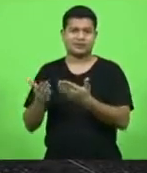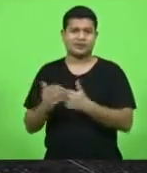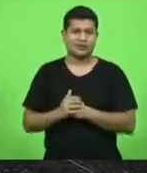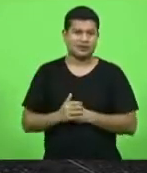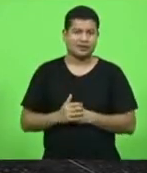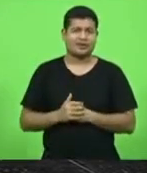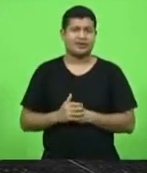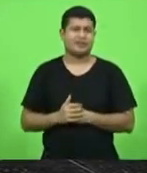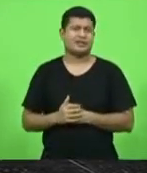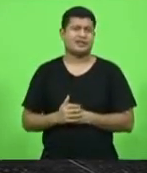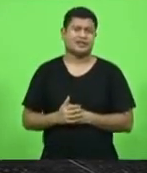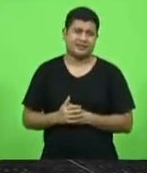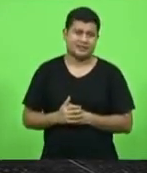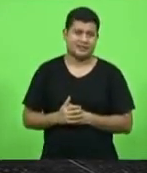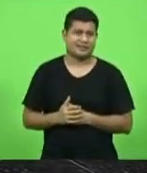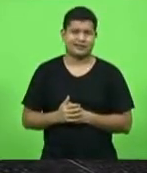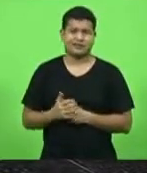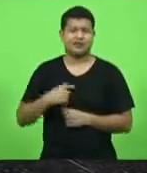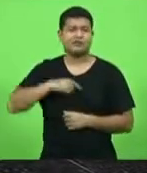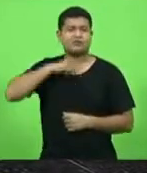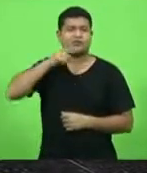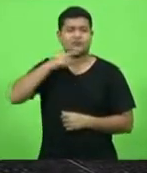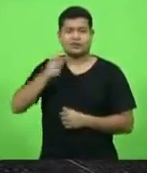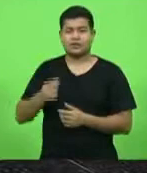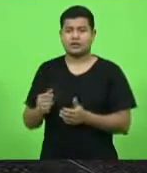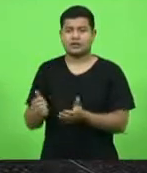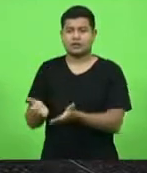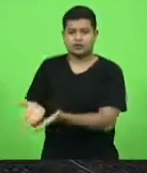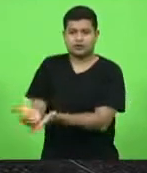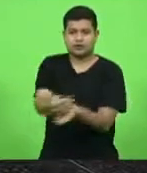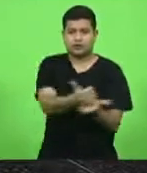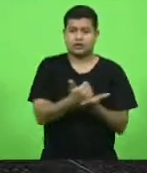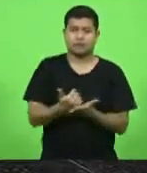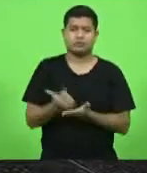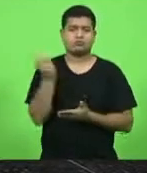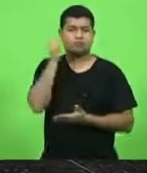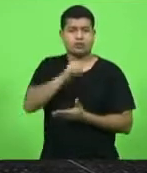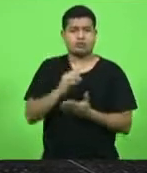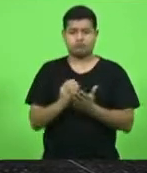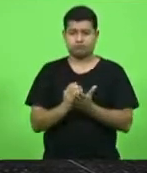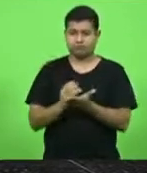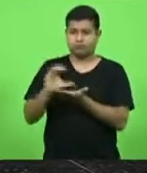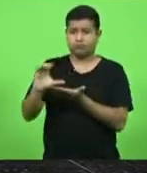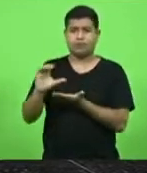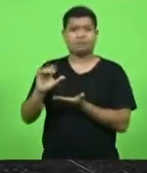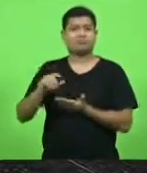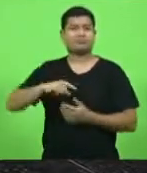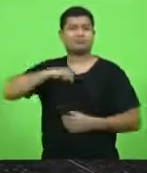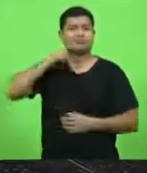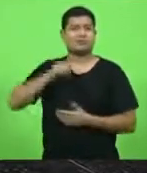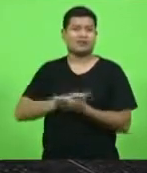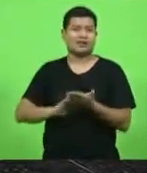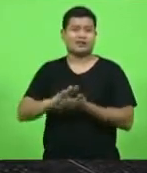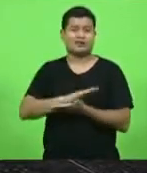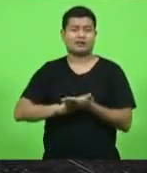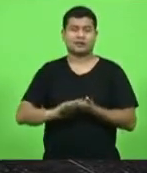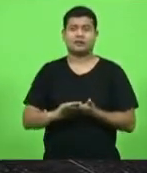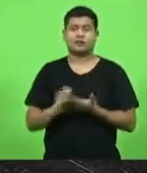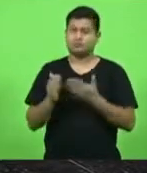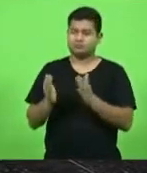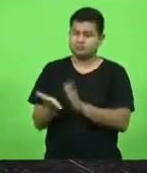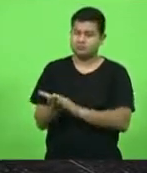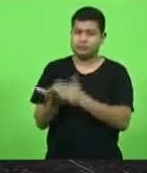consegue nada nega nada nada a gente arrecada para caramba é uma coisa do louco em você parabéns voltasse atrás esse assunto é importantíssimo